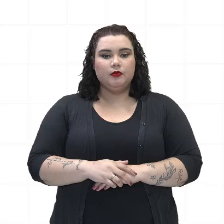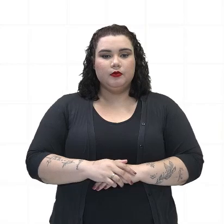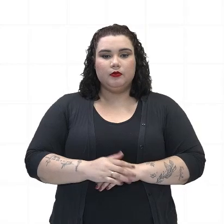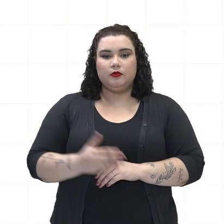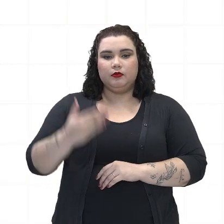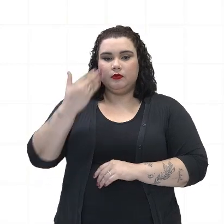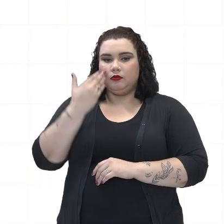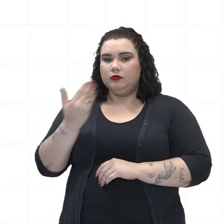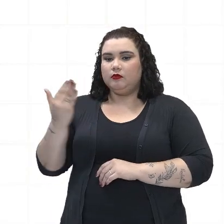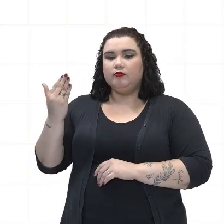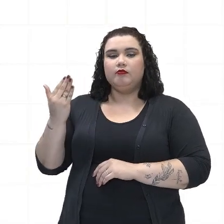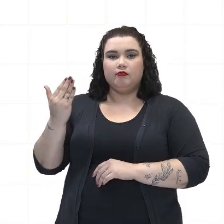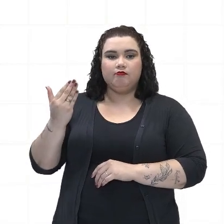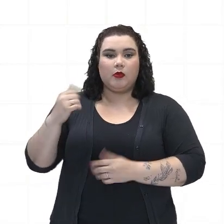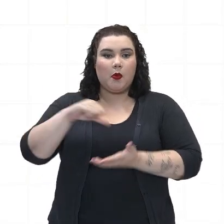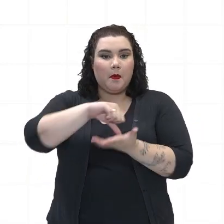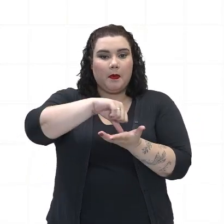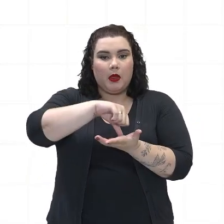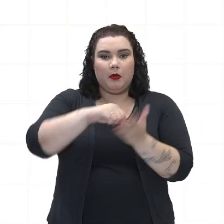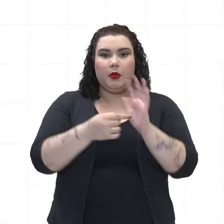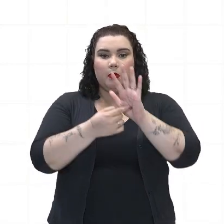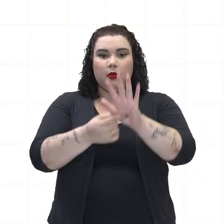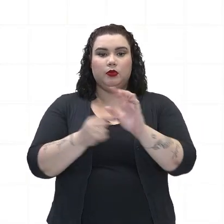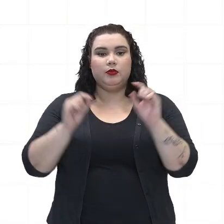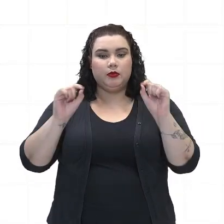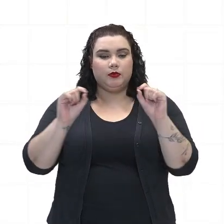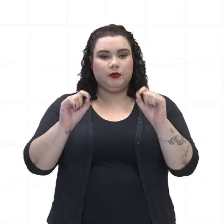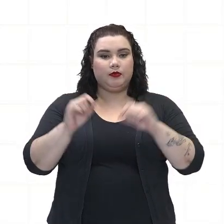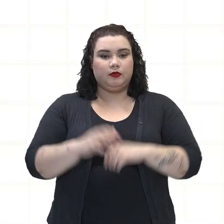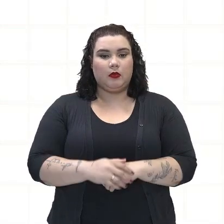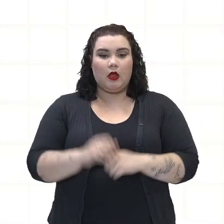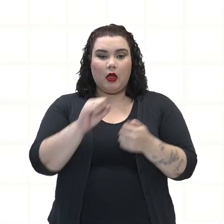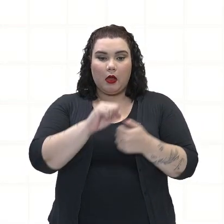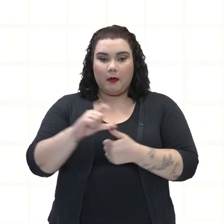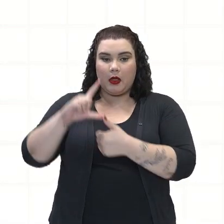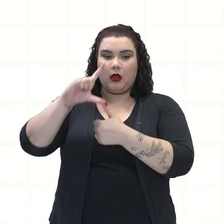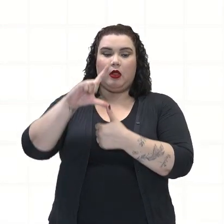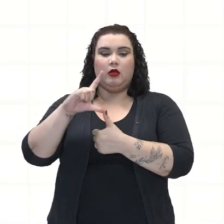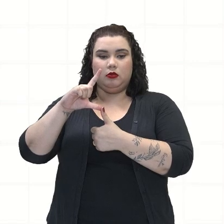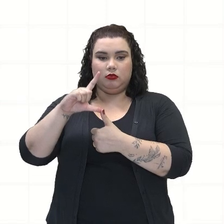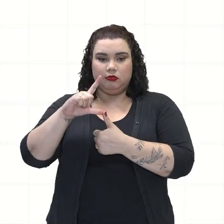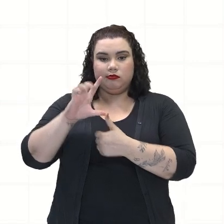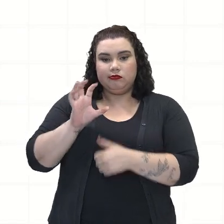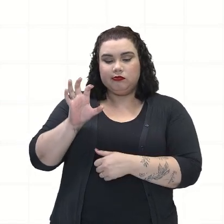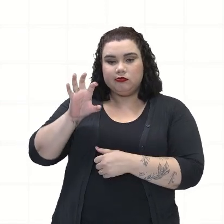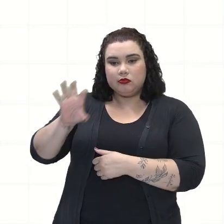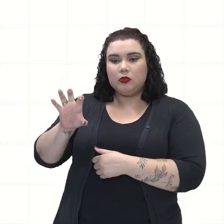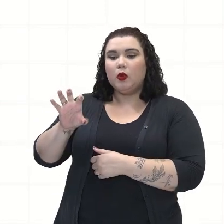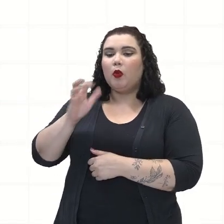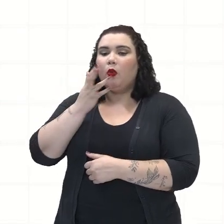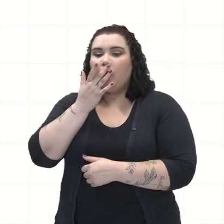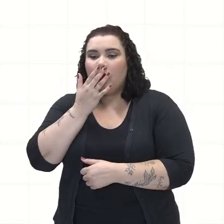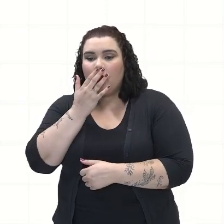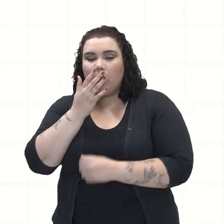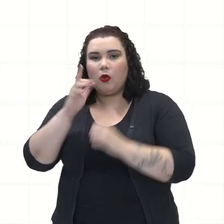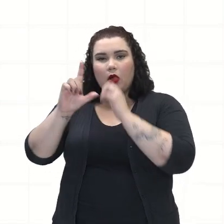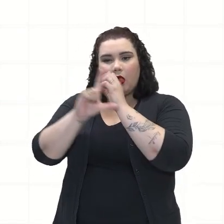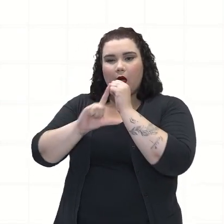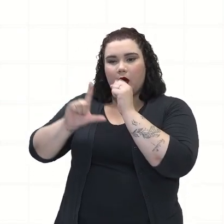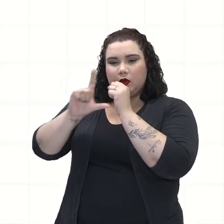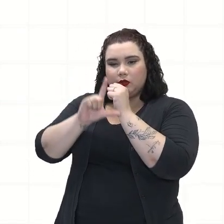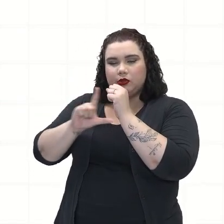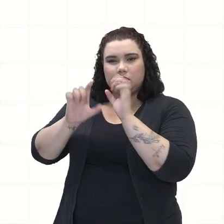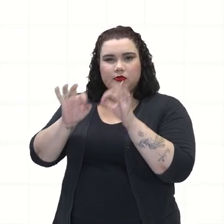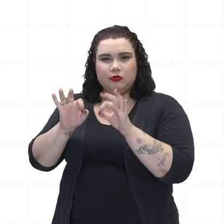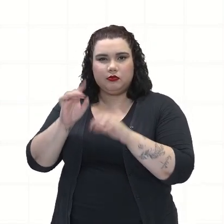só, temos aqui o nosso mapinha. E a América Latina, aqui, nesse caso, ela está destacada nesse tom de quase um laranja, né? Eu